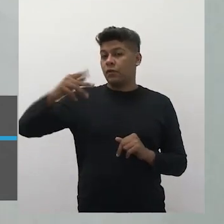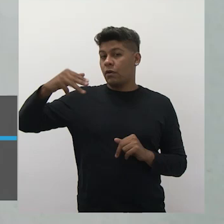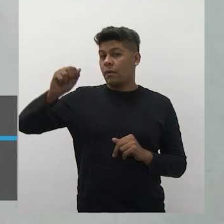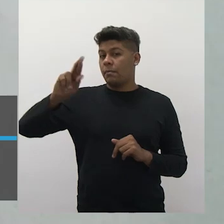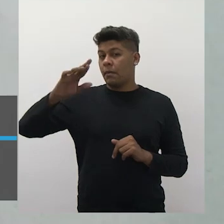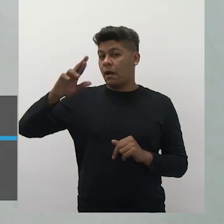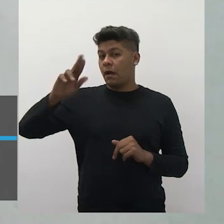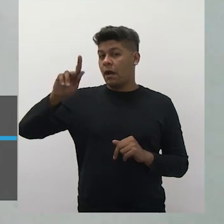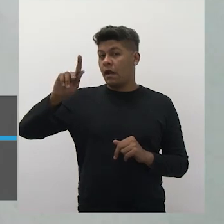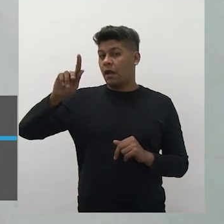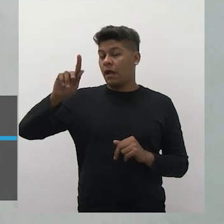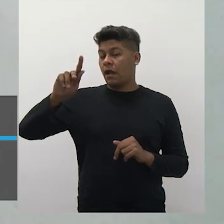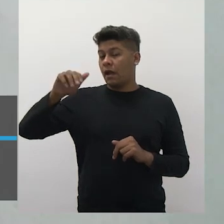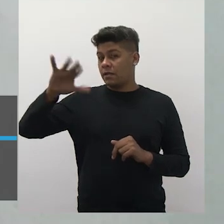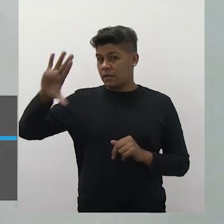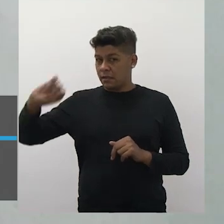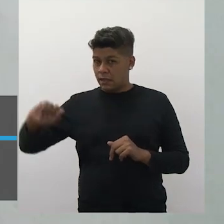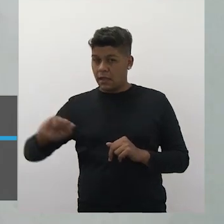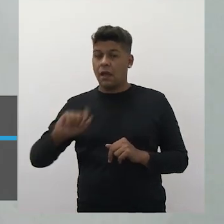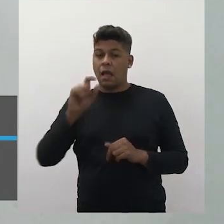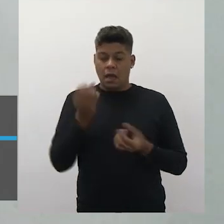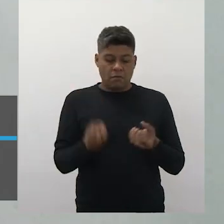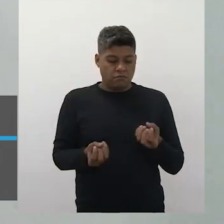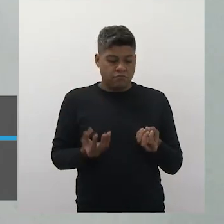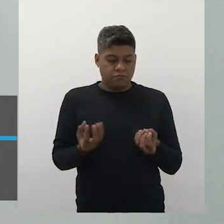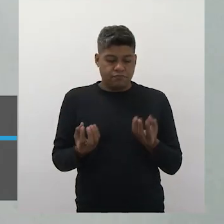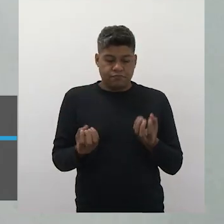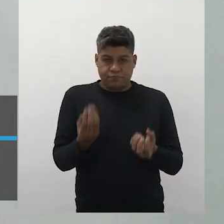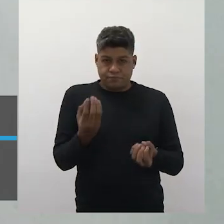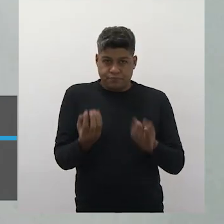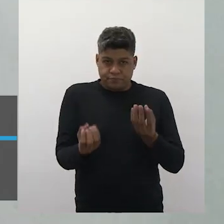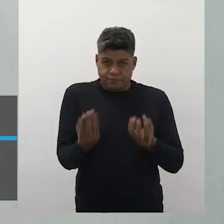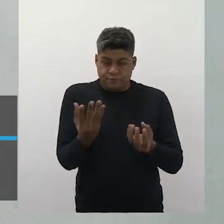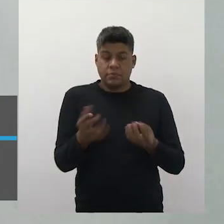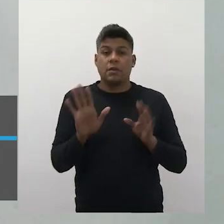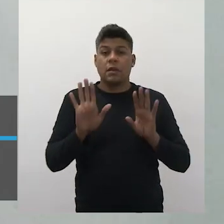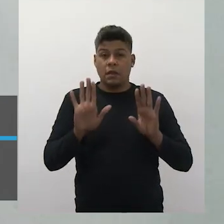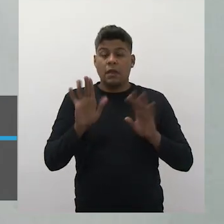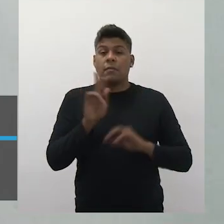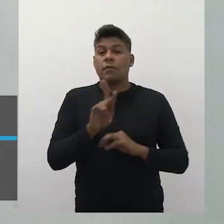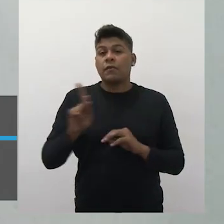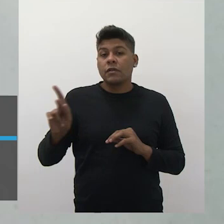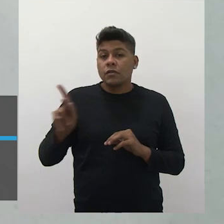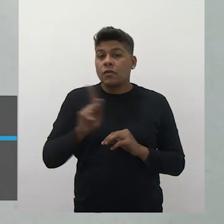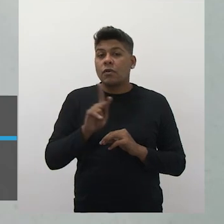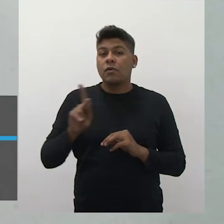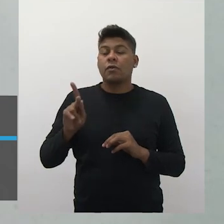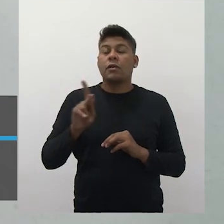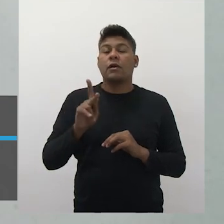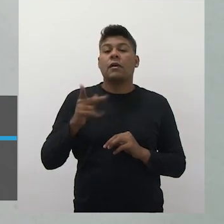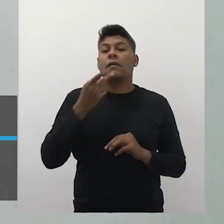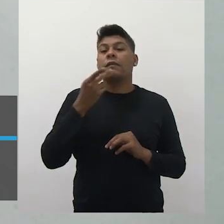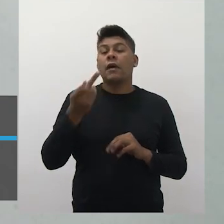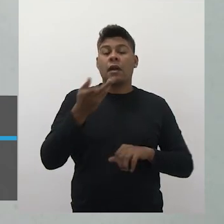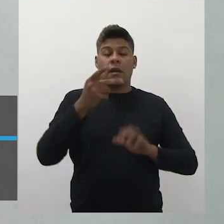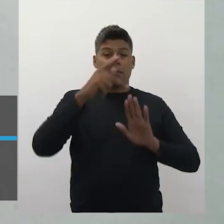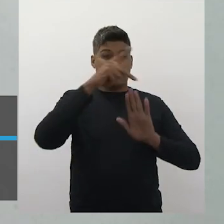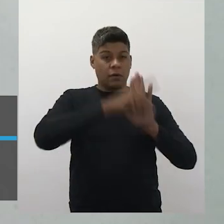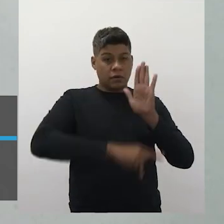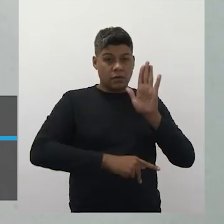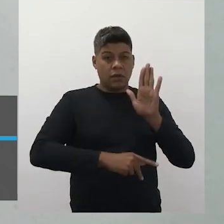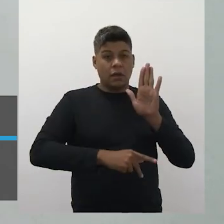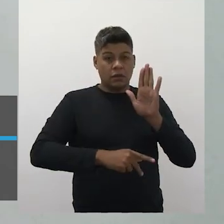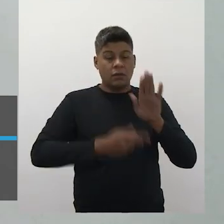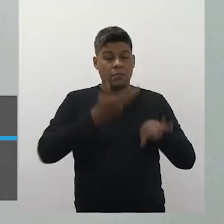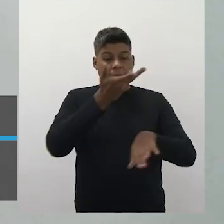horta cidadã, professora Nilceia sobre projeto interdisciplinar